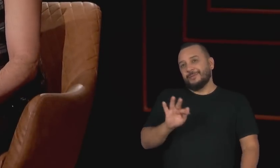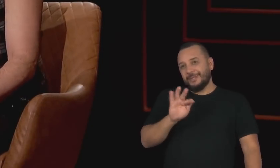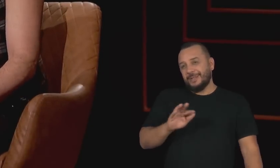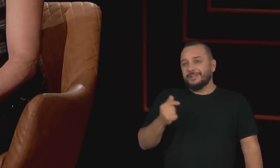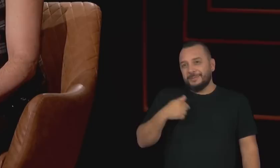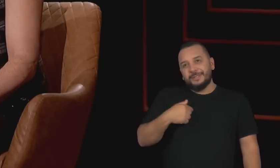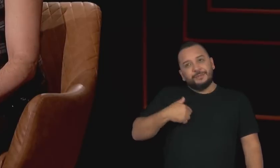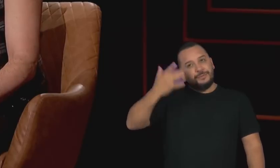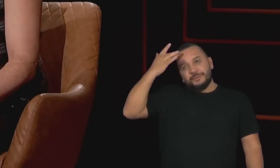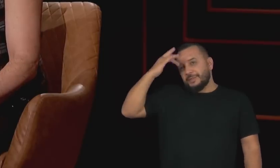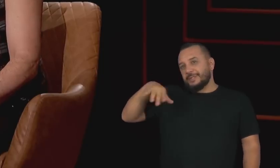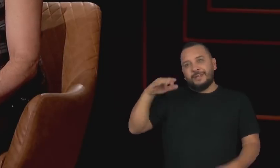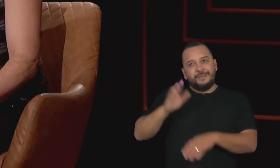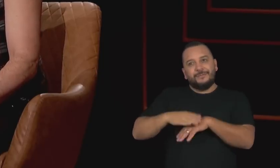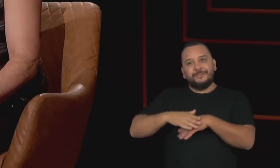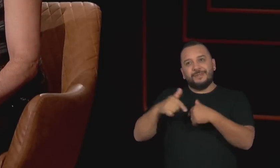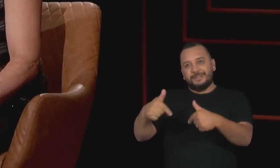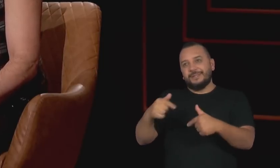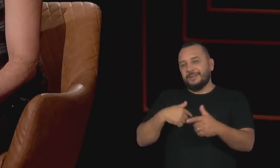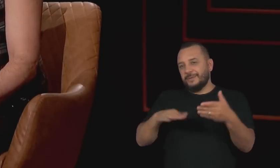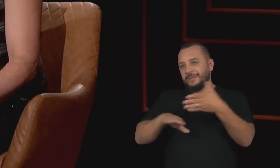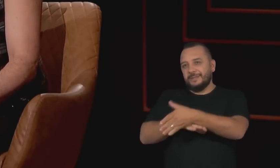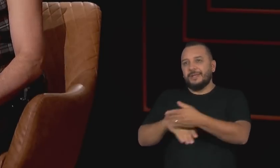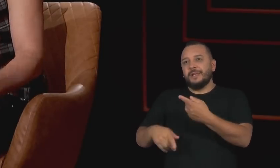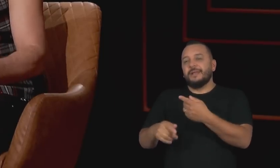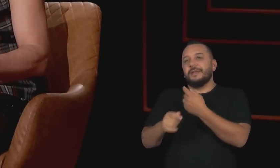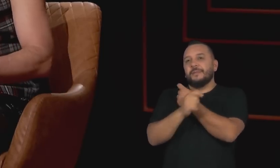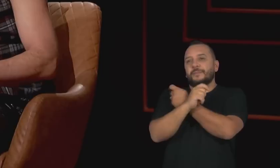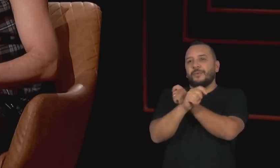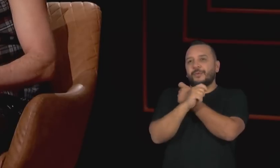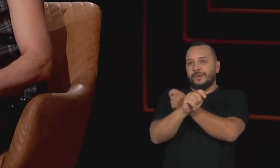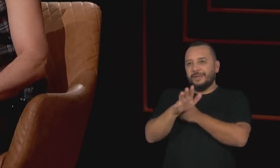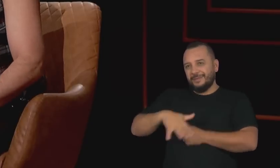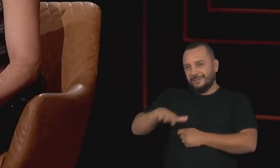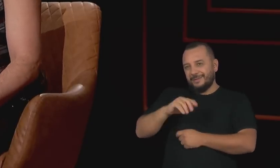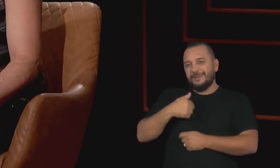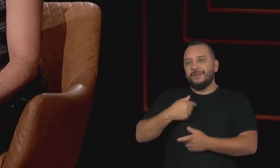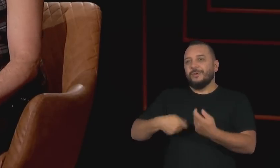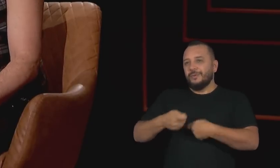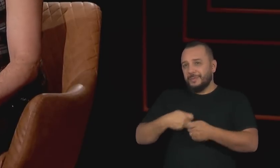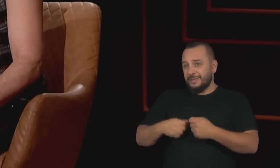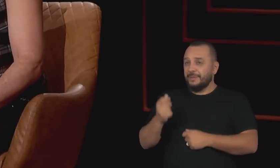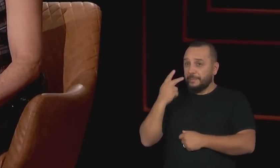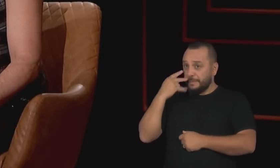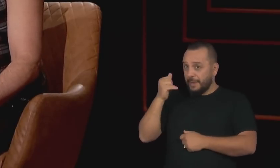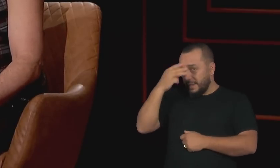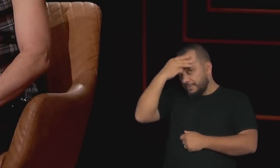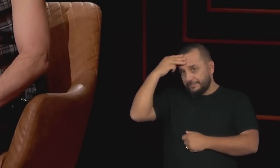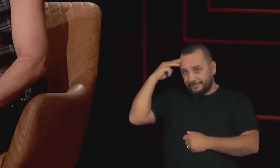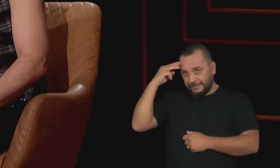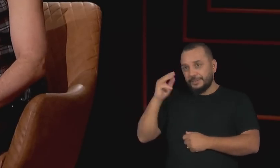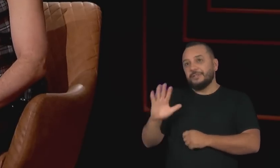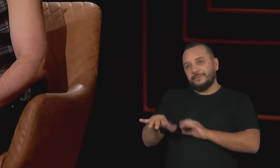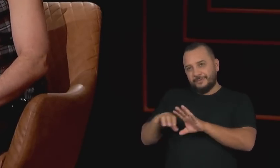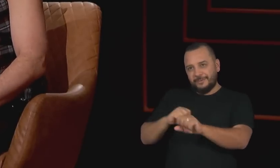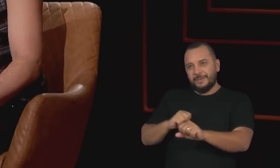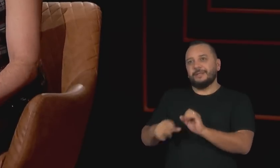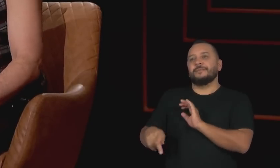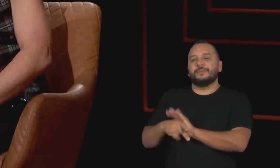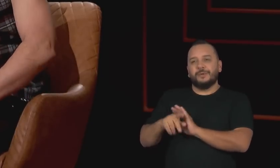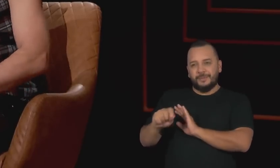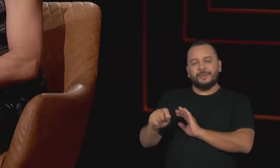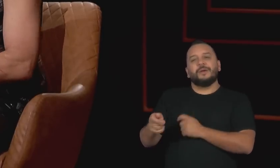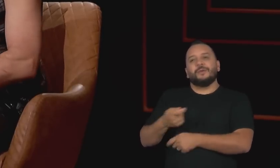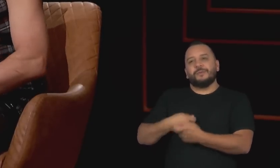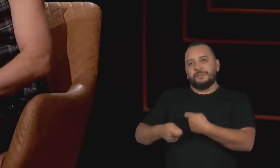fazer. Então, eu entrei na PUC, na economia, porque meu pai talvez tenha sido economista e tal, e achei interessante a parte